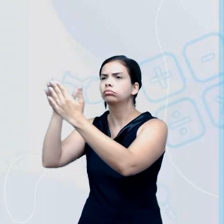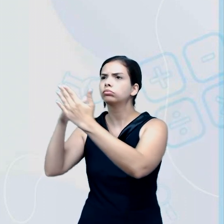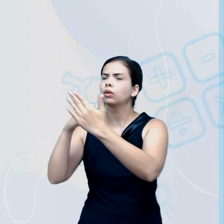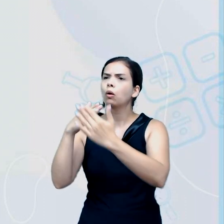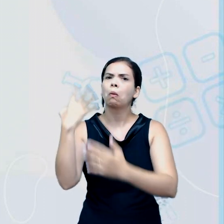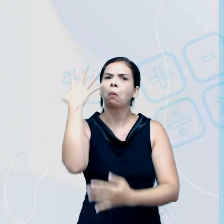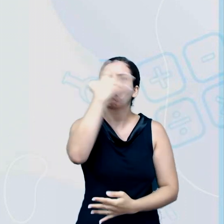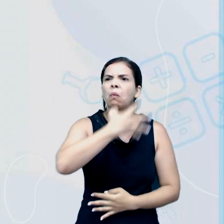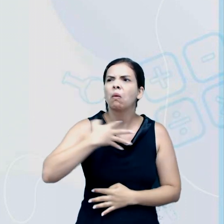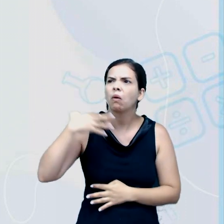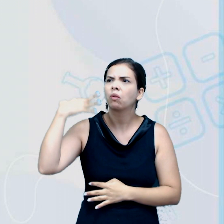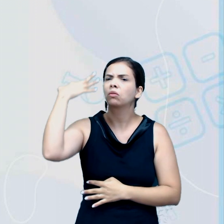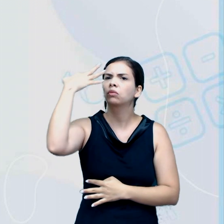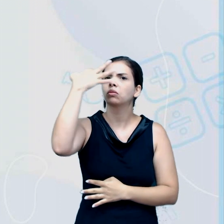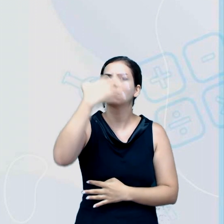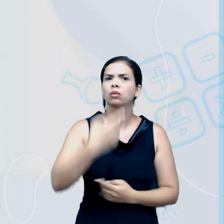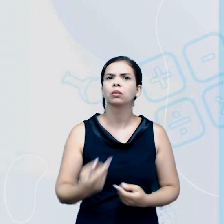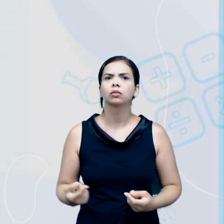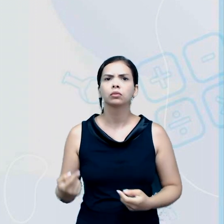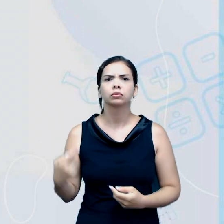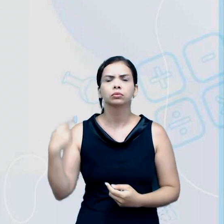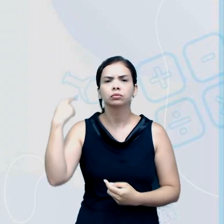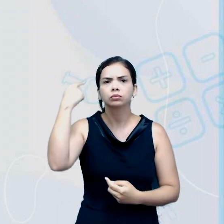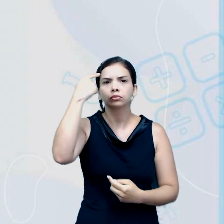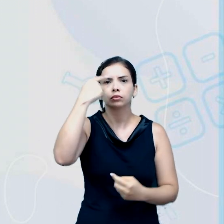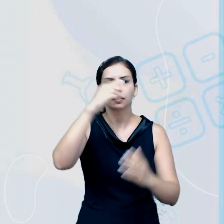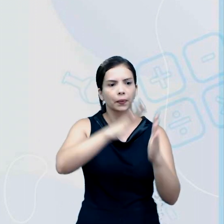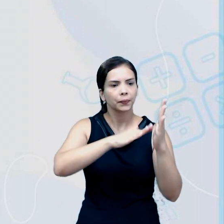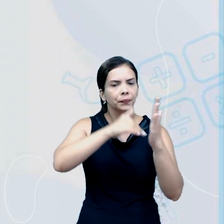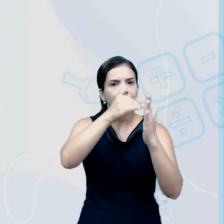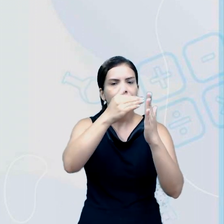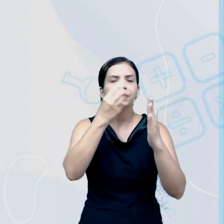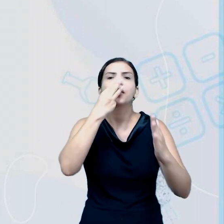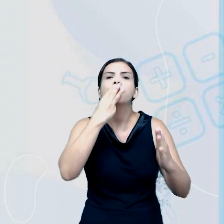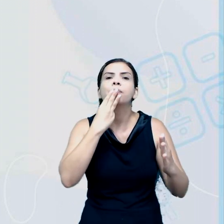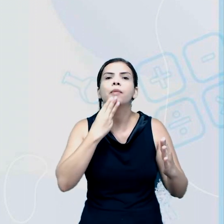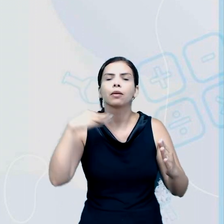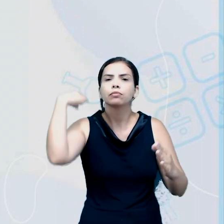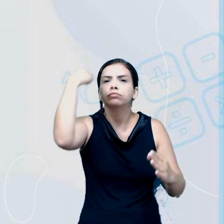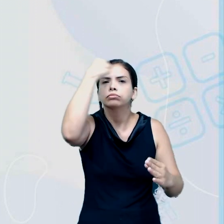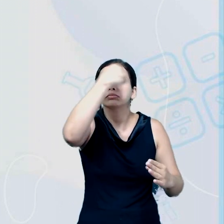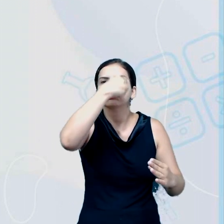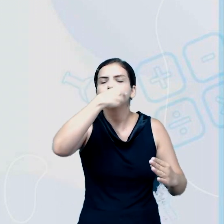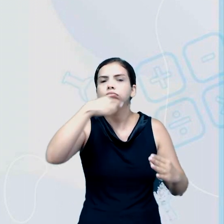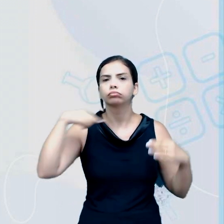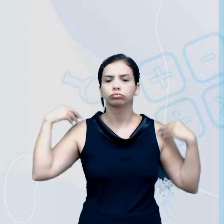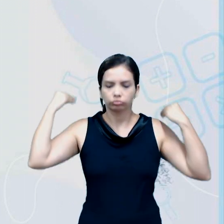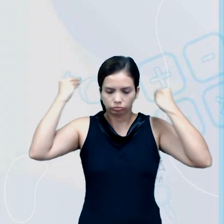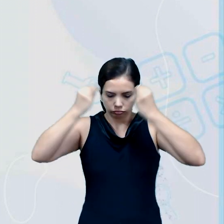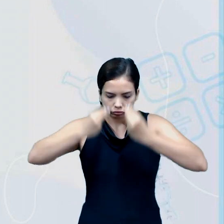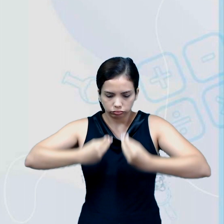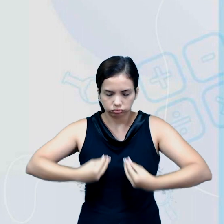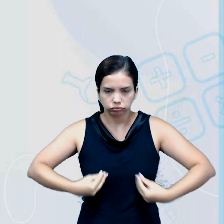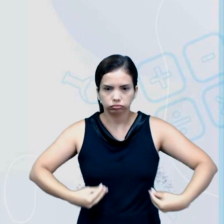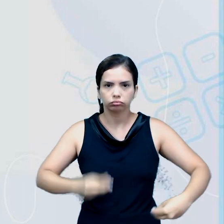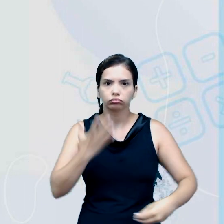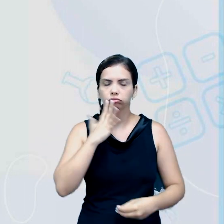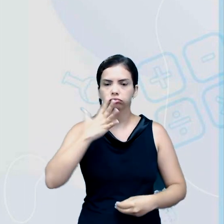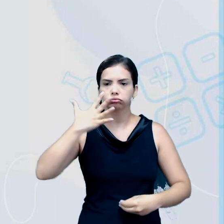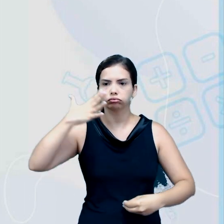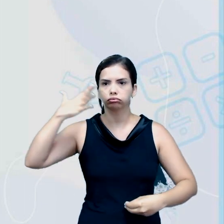menos ele um tô rosto com Mel cobriu com ouro e